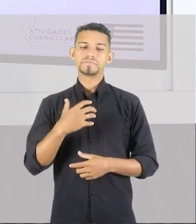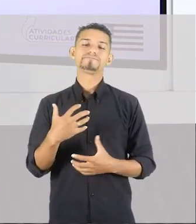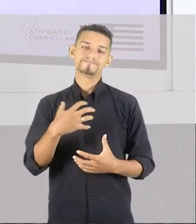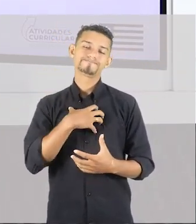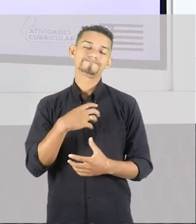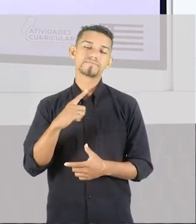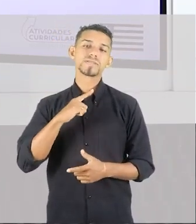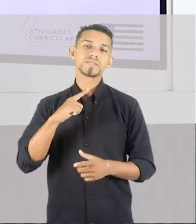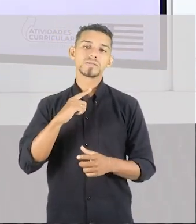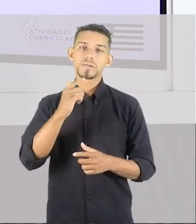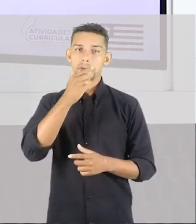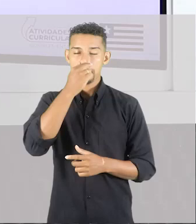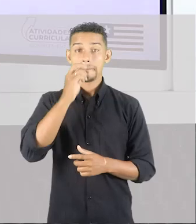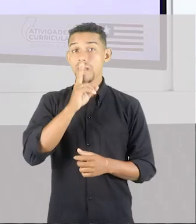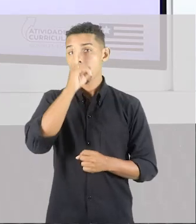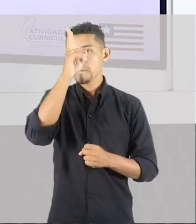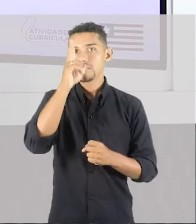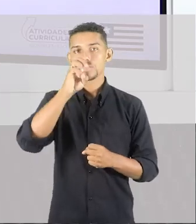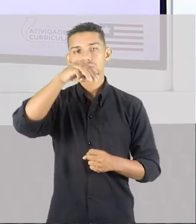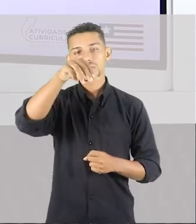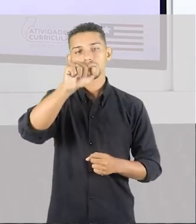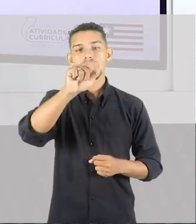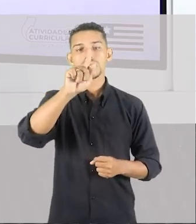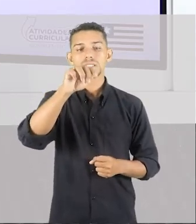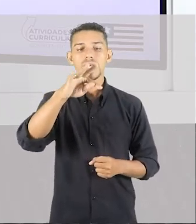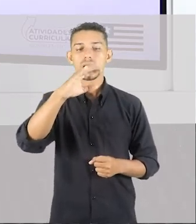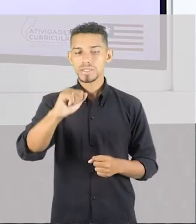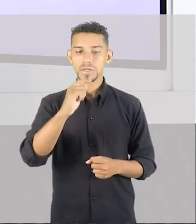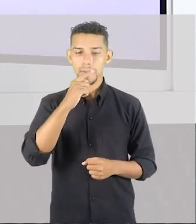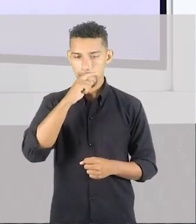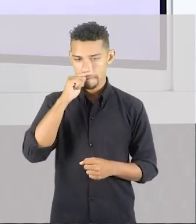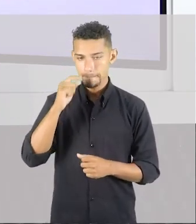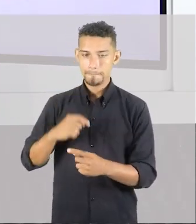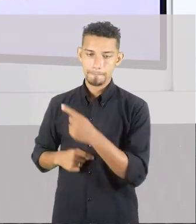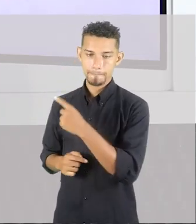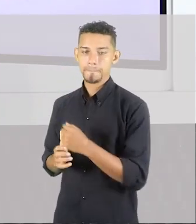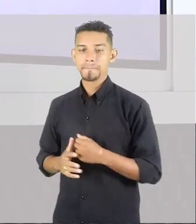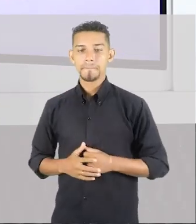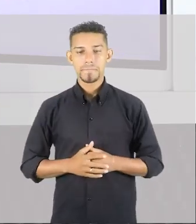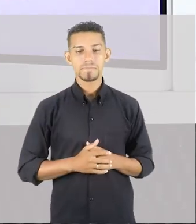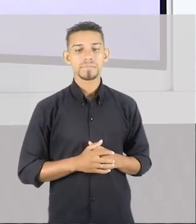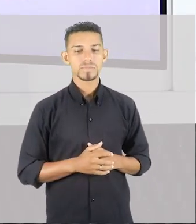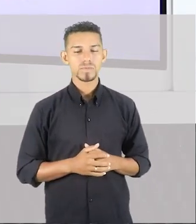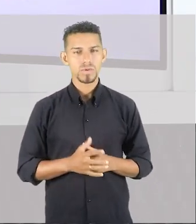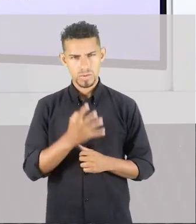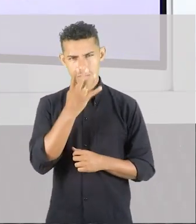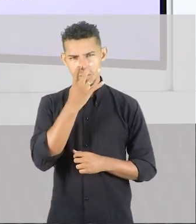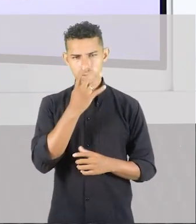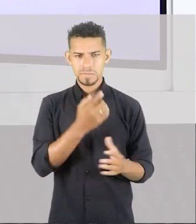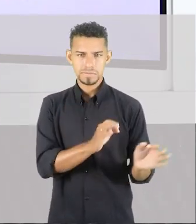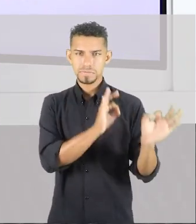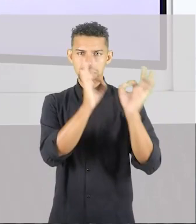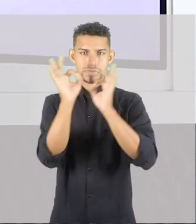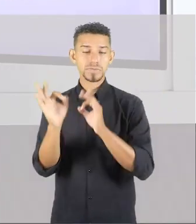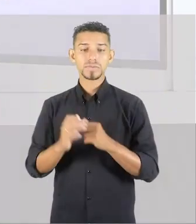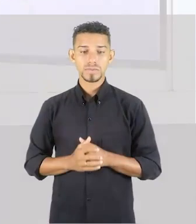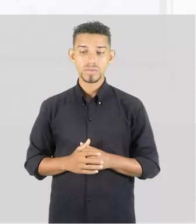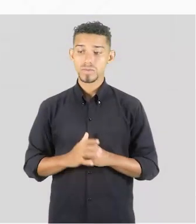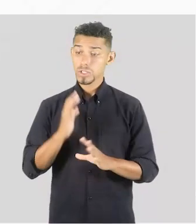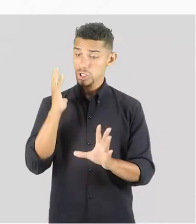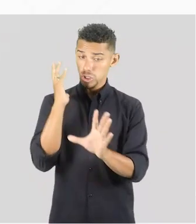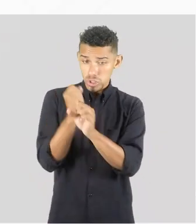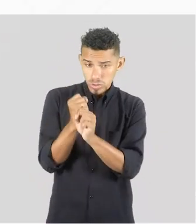efeito de uma força magnética. Vamos aqui para a tela. Olha só. Para